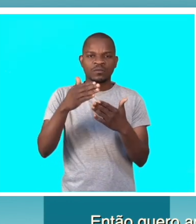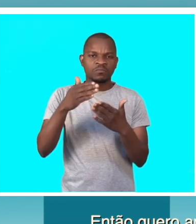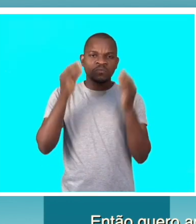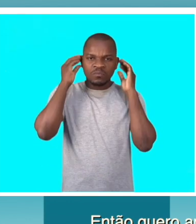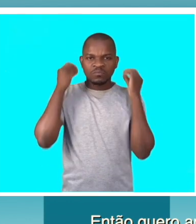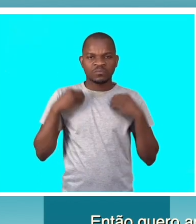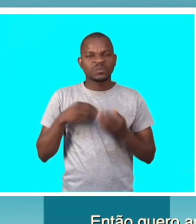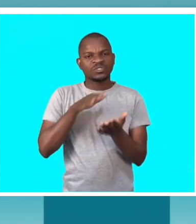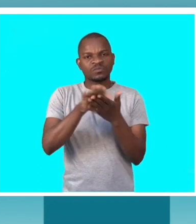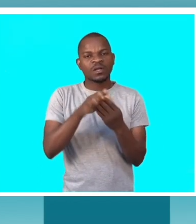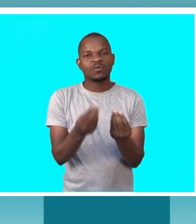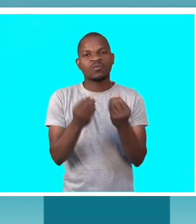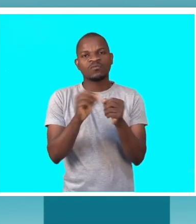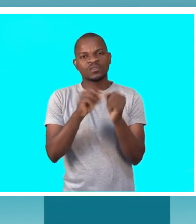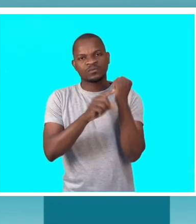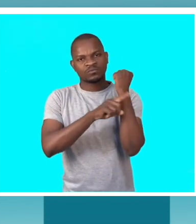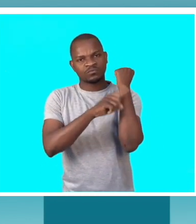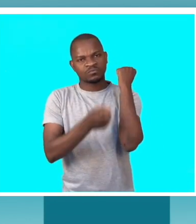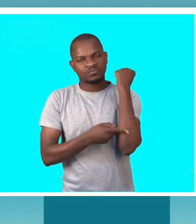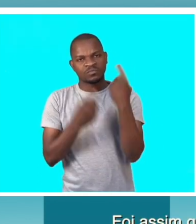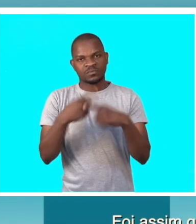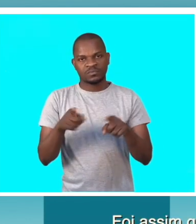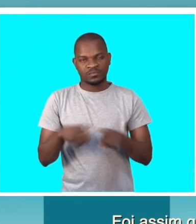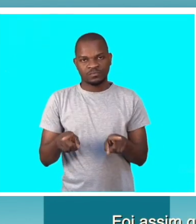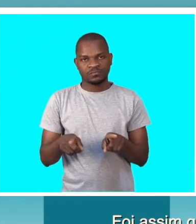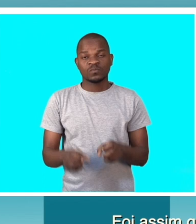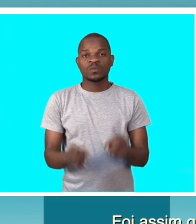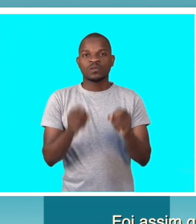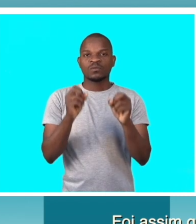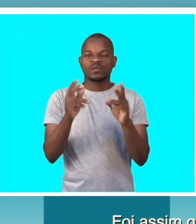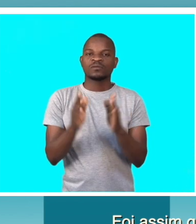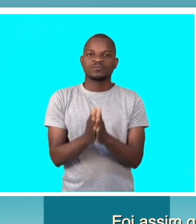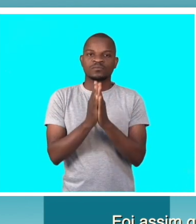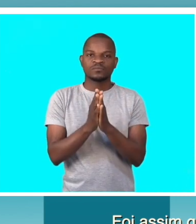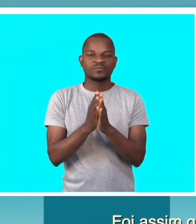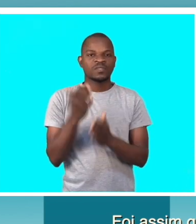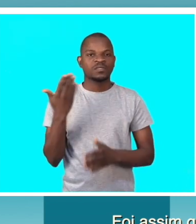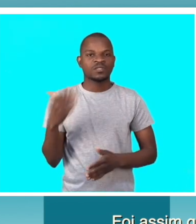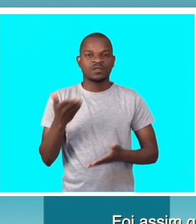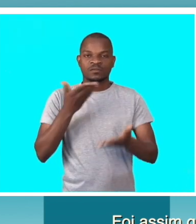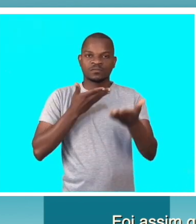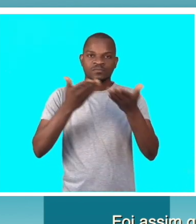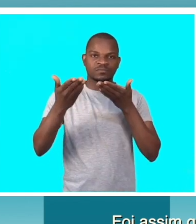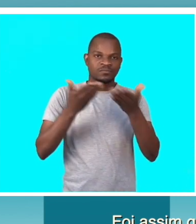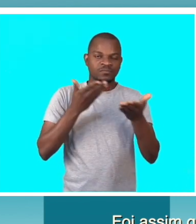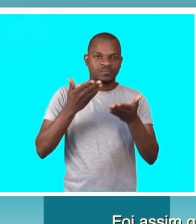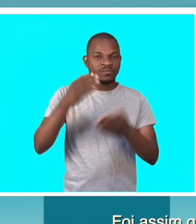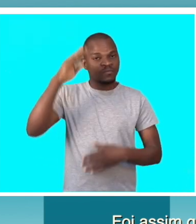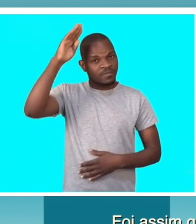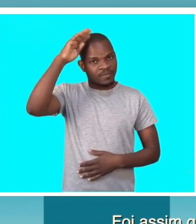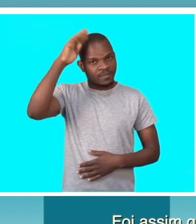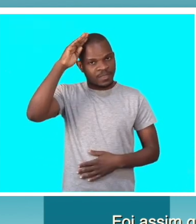como é que será o parto, o que é o parto. Foi assim. Hoje nós conversamos com a Célia Manissa, que é